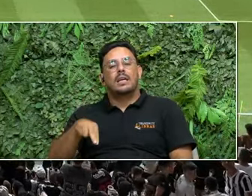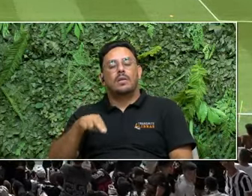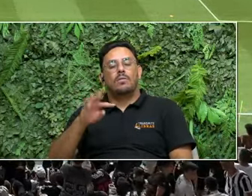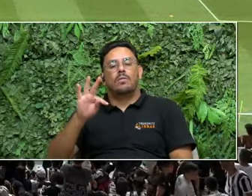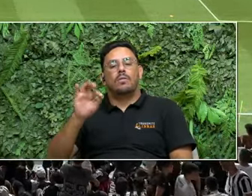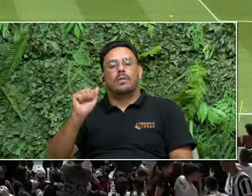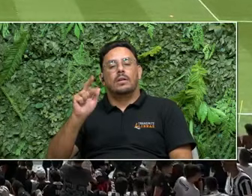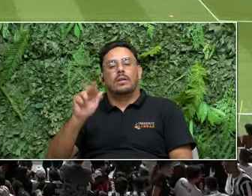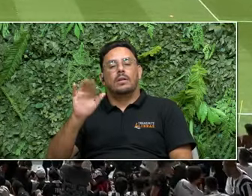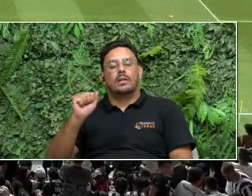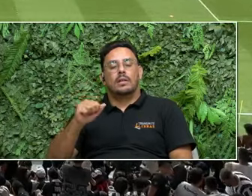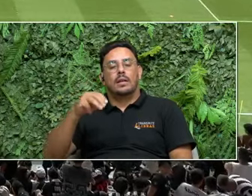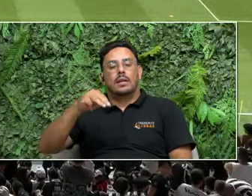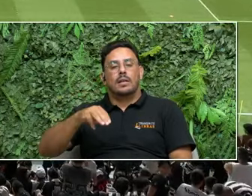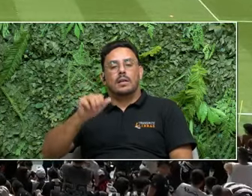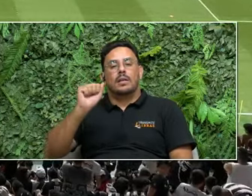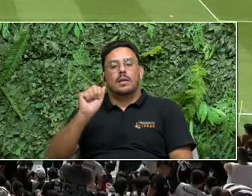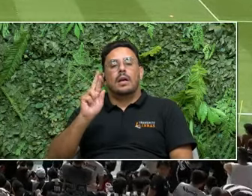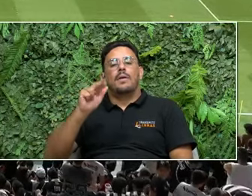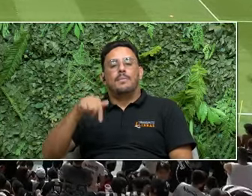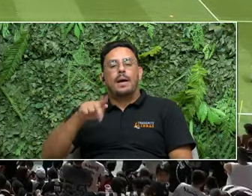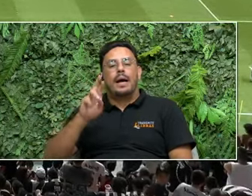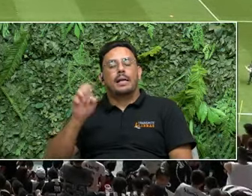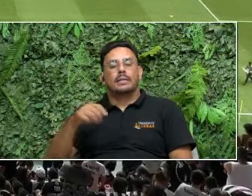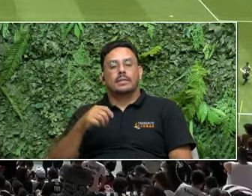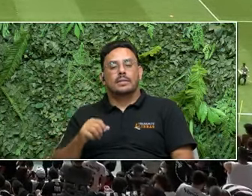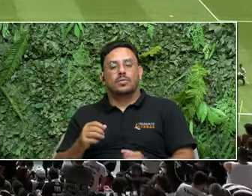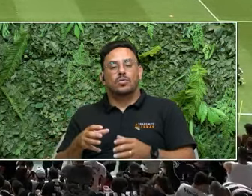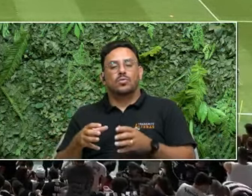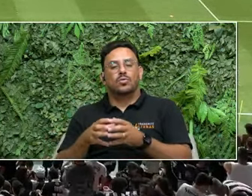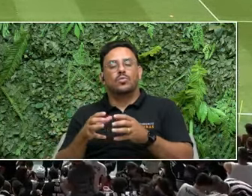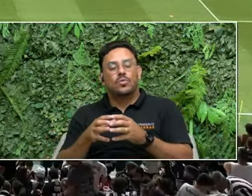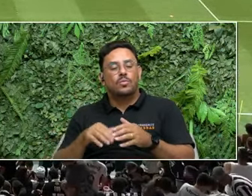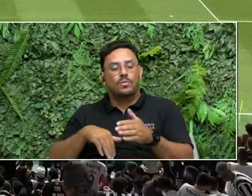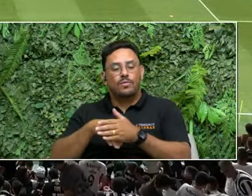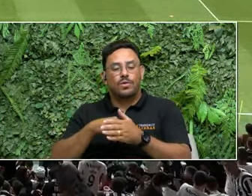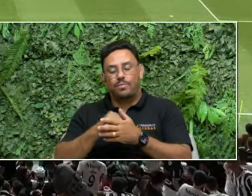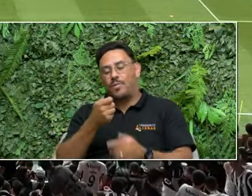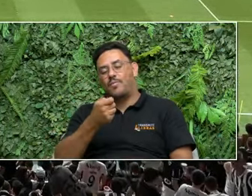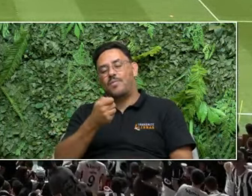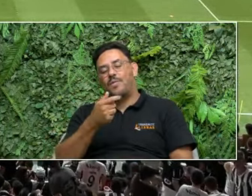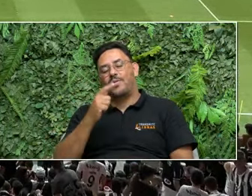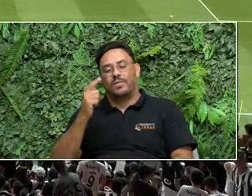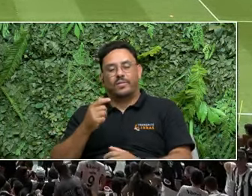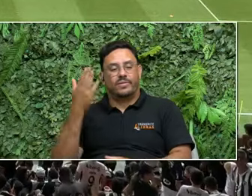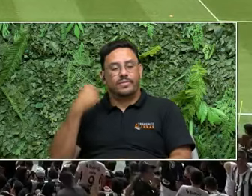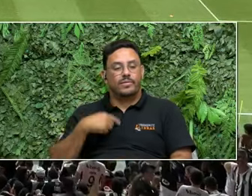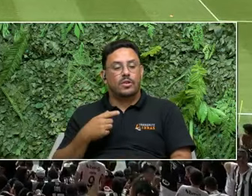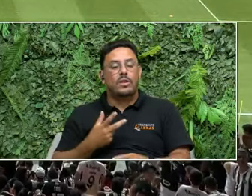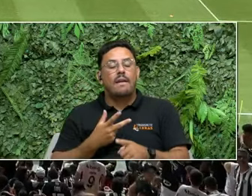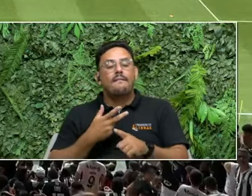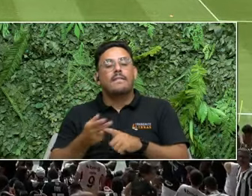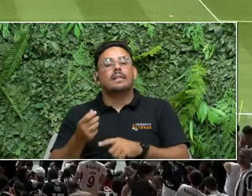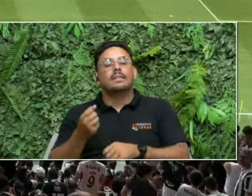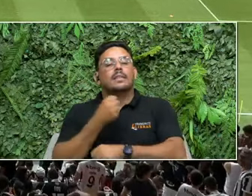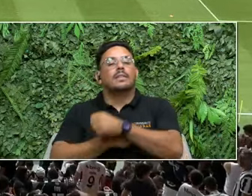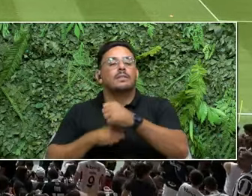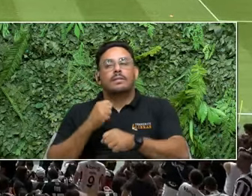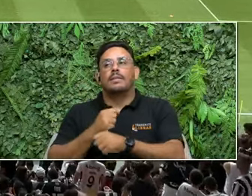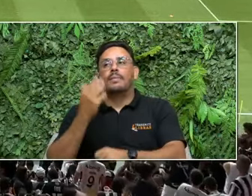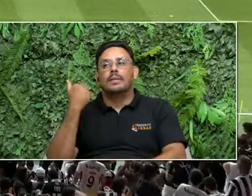Tardelli Marques uma turma que jogou pouca bola lá no camarote do lincol viu já ganhei desde no final do ano